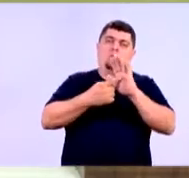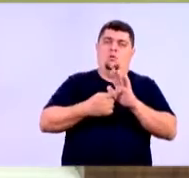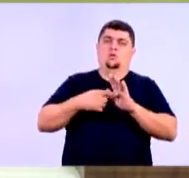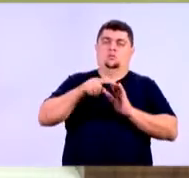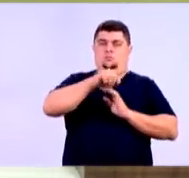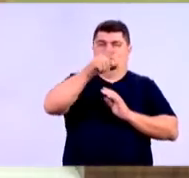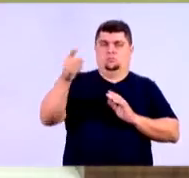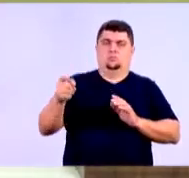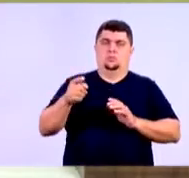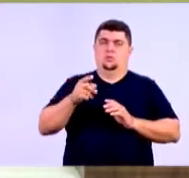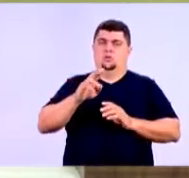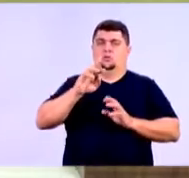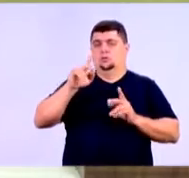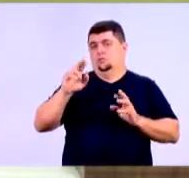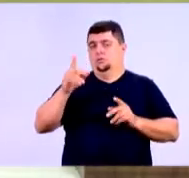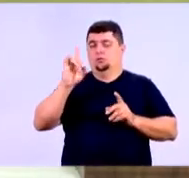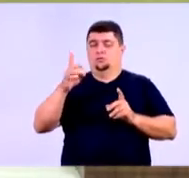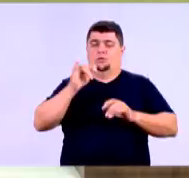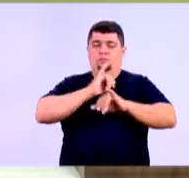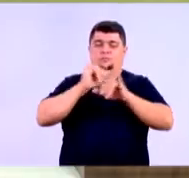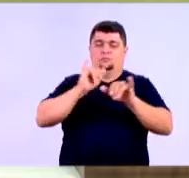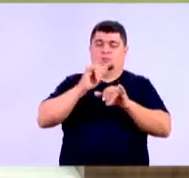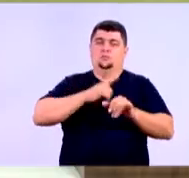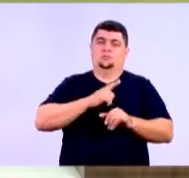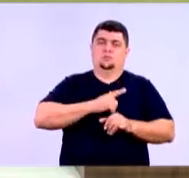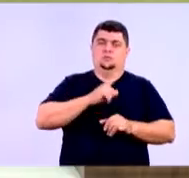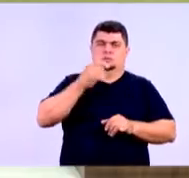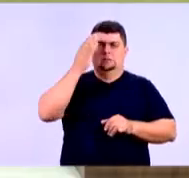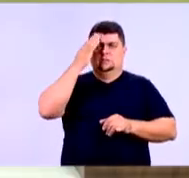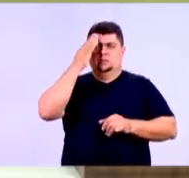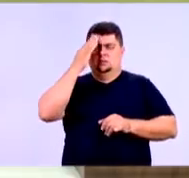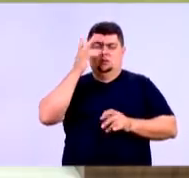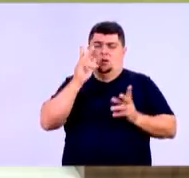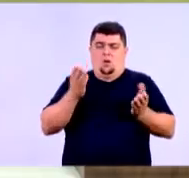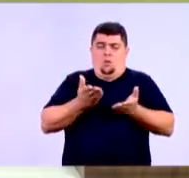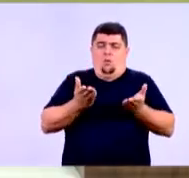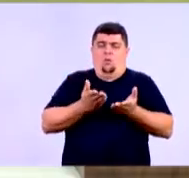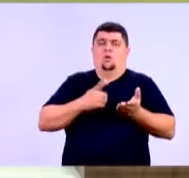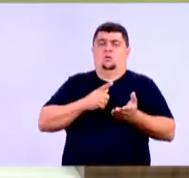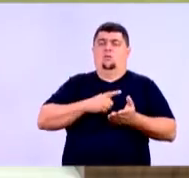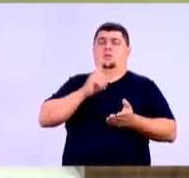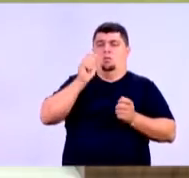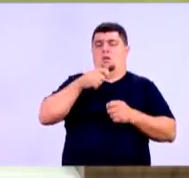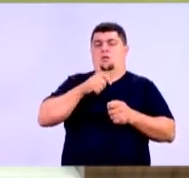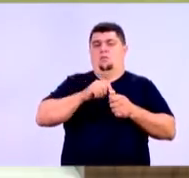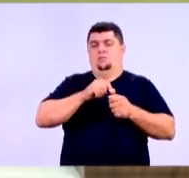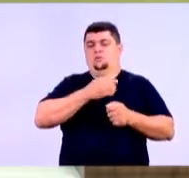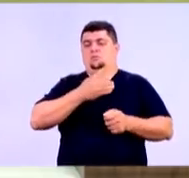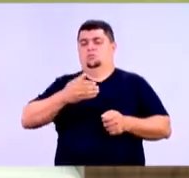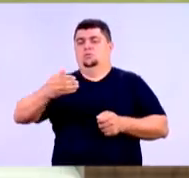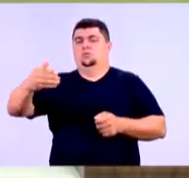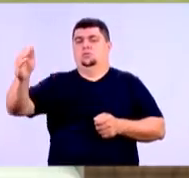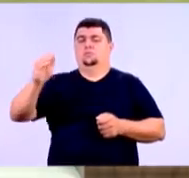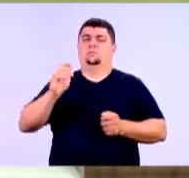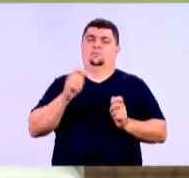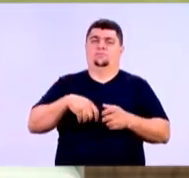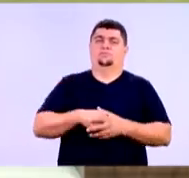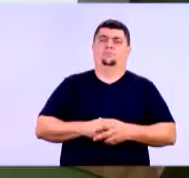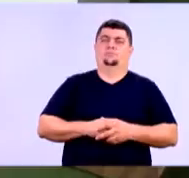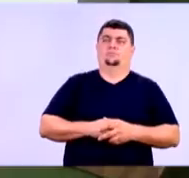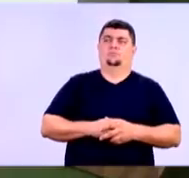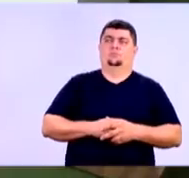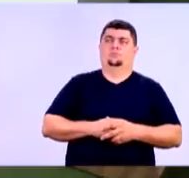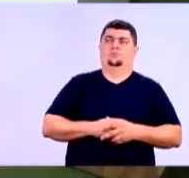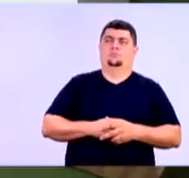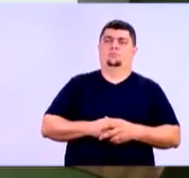exemplo. A única coisa que muda são os dados. Então, se vocês entenderem o que foi feito em sala, vocês com certeza vão conseguir fazer depois a atividade.